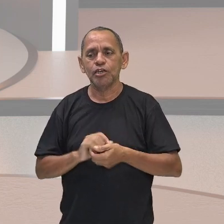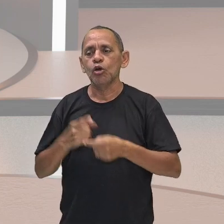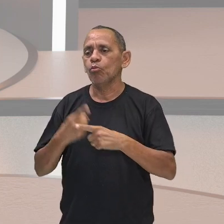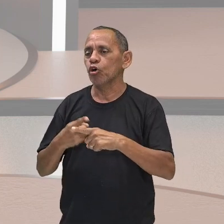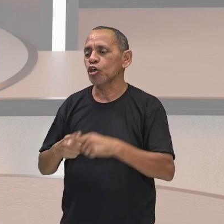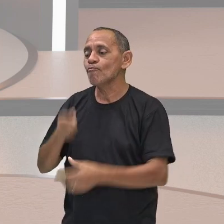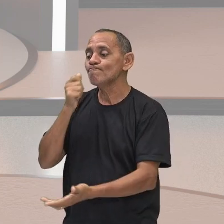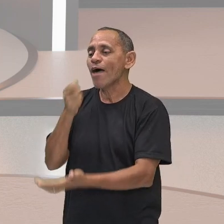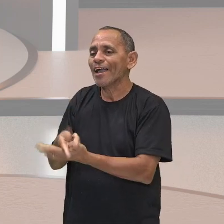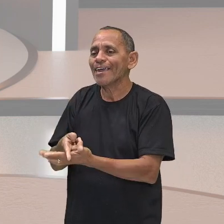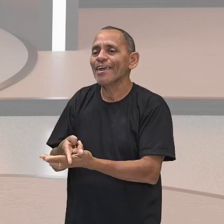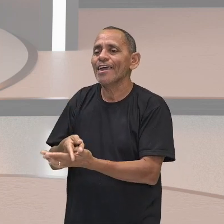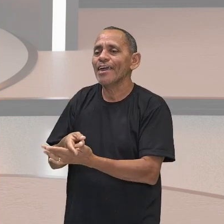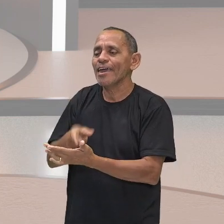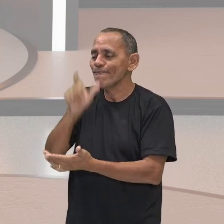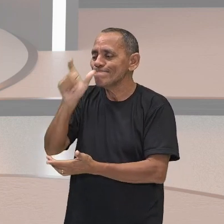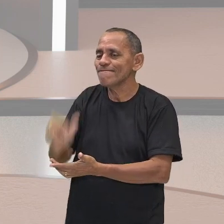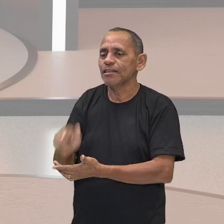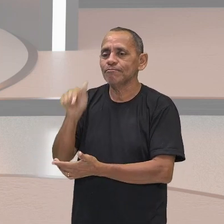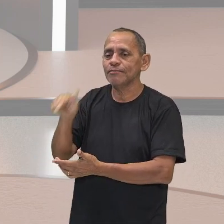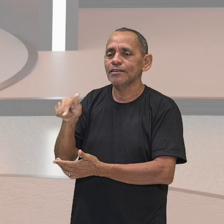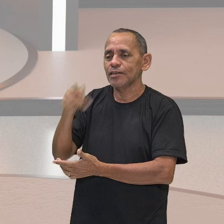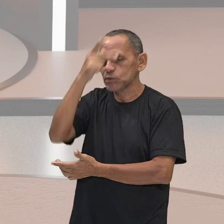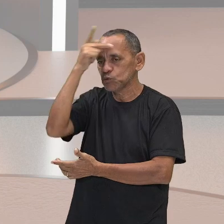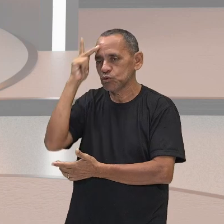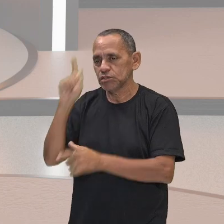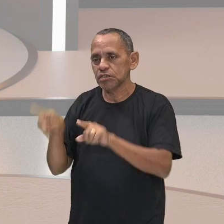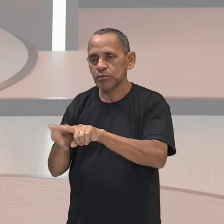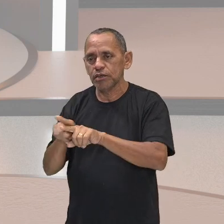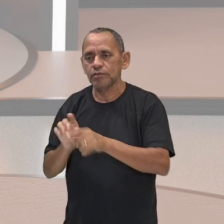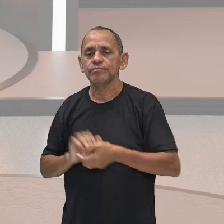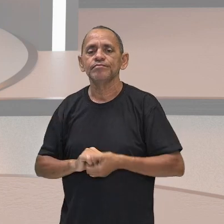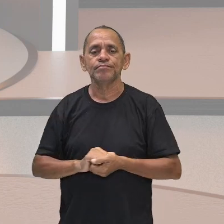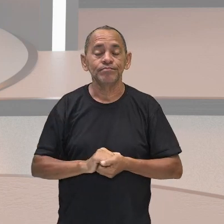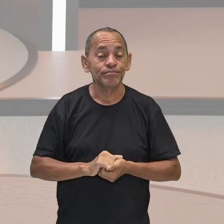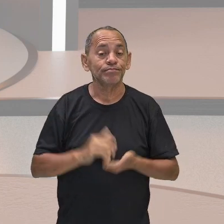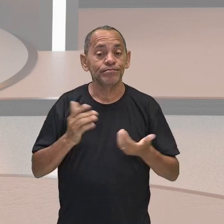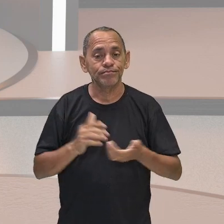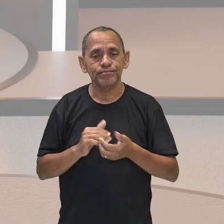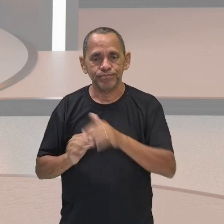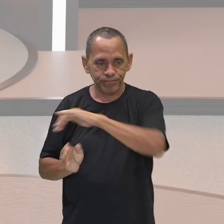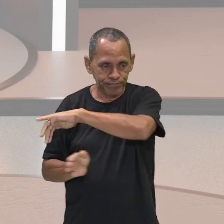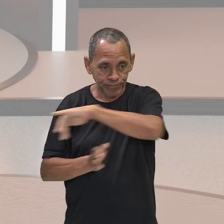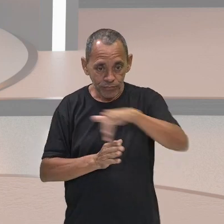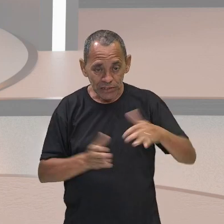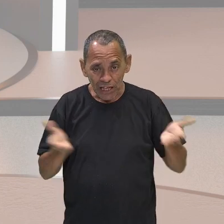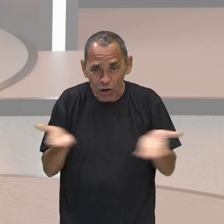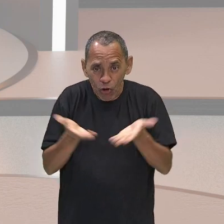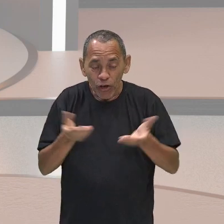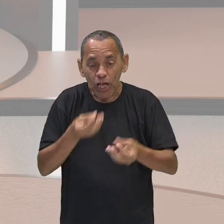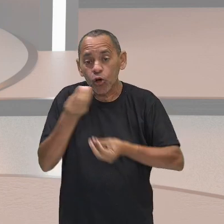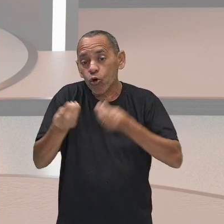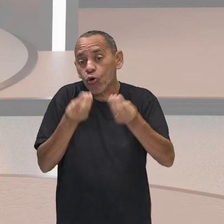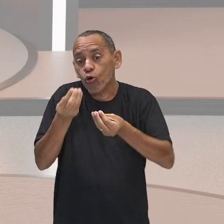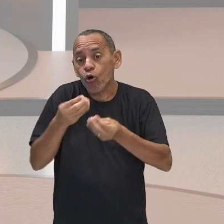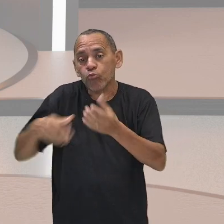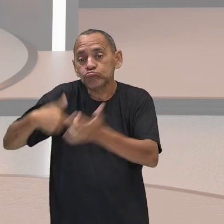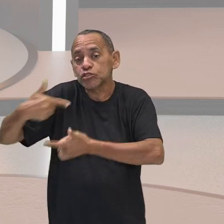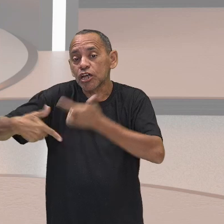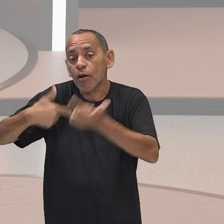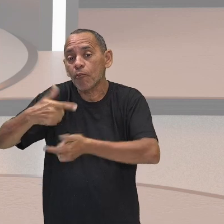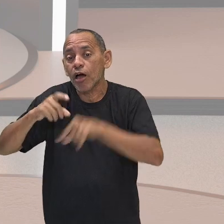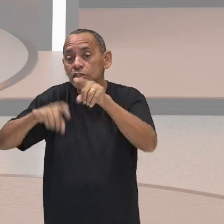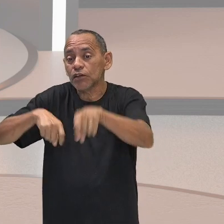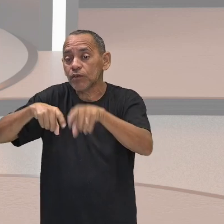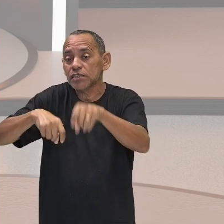ela existe, todos são libertos, e como é que fica, então, as fazendas? Não é mesmo? Então, agora fica aquele negro